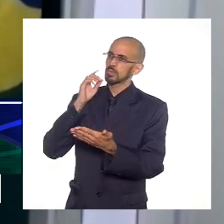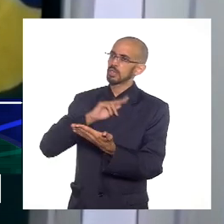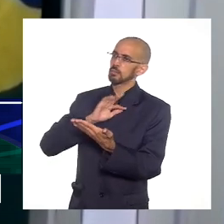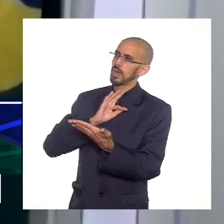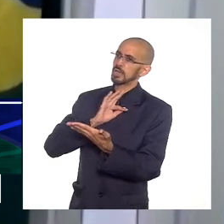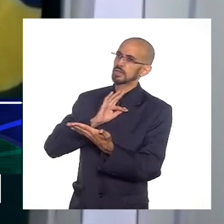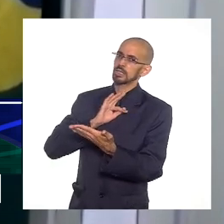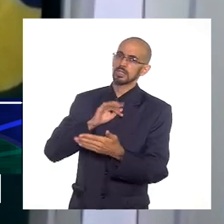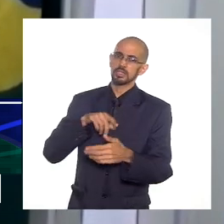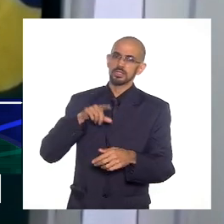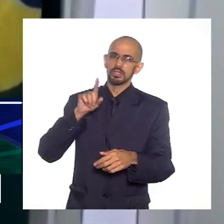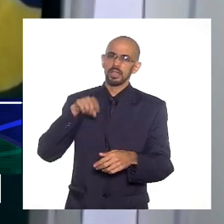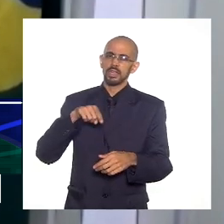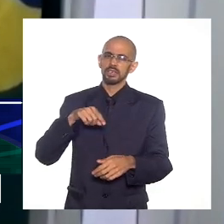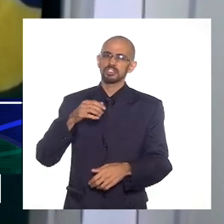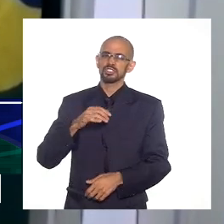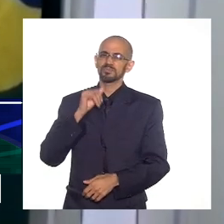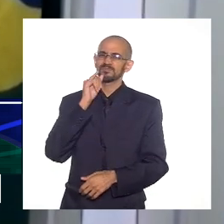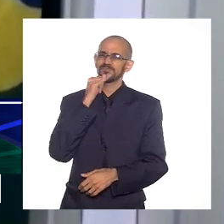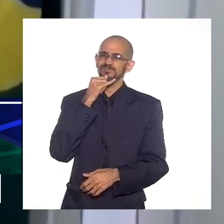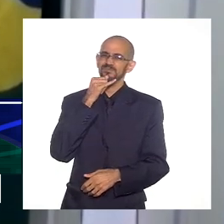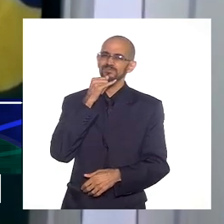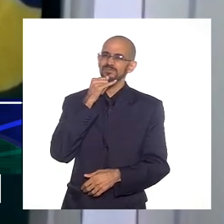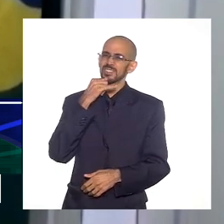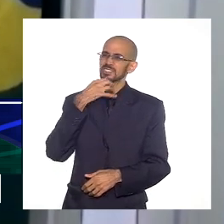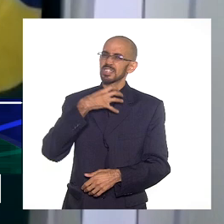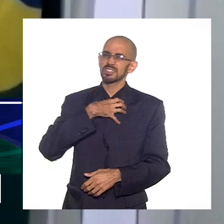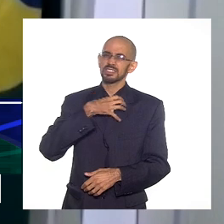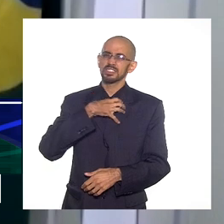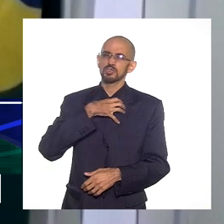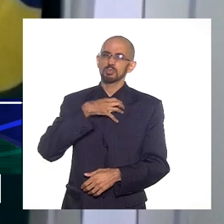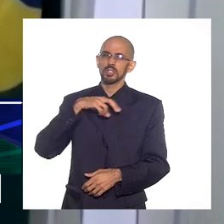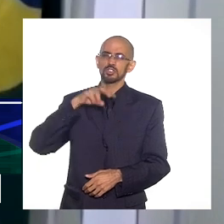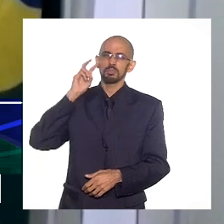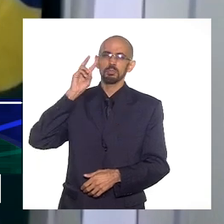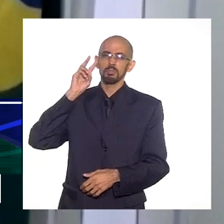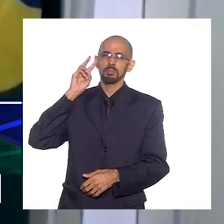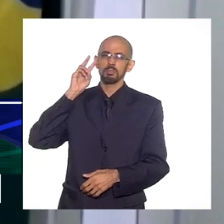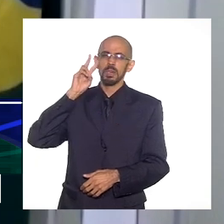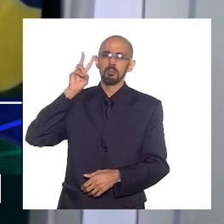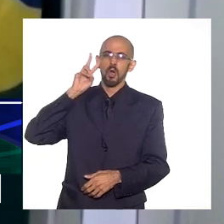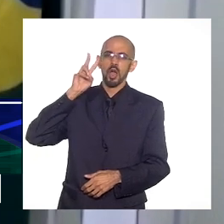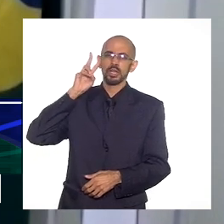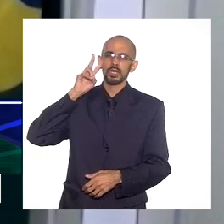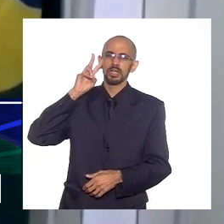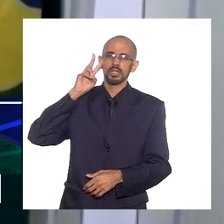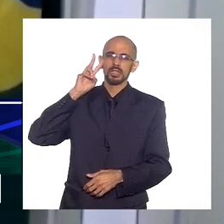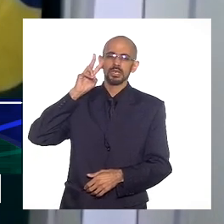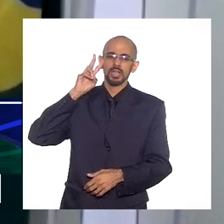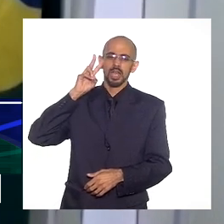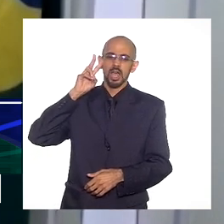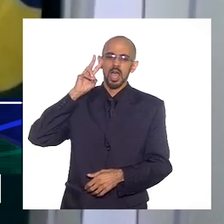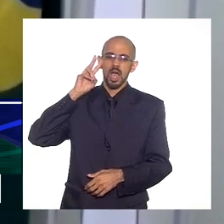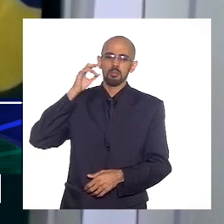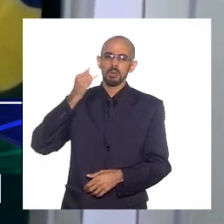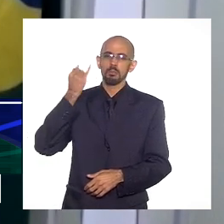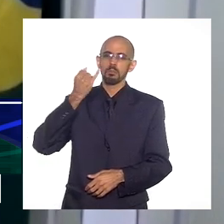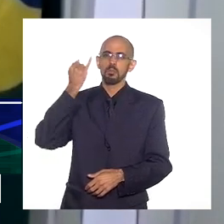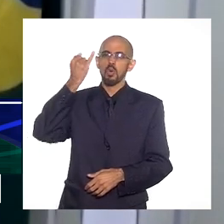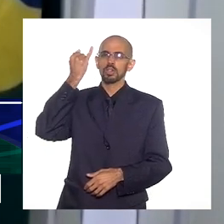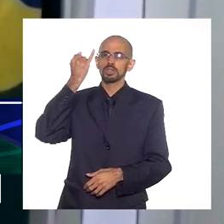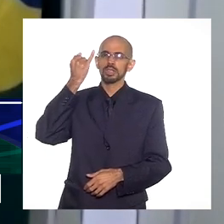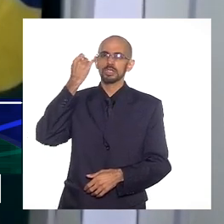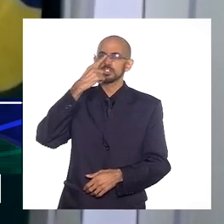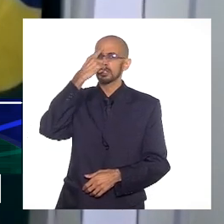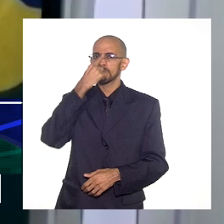de pesar, né? Registro de memória a uma importante figura da